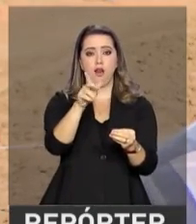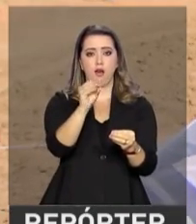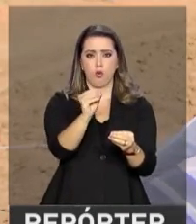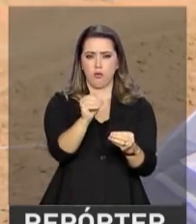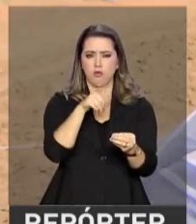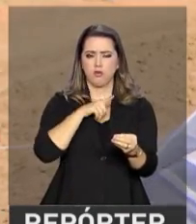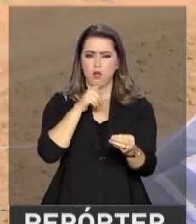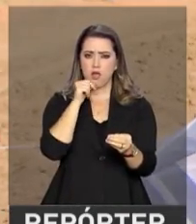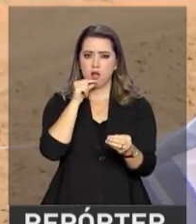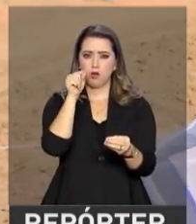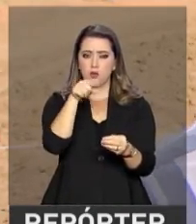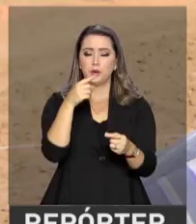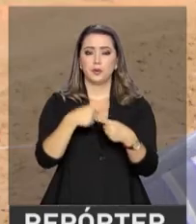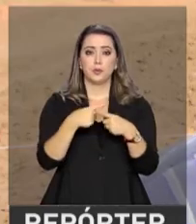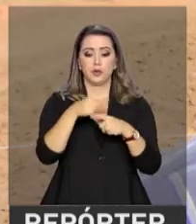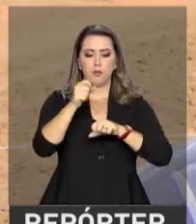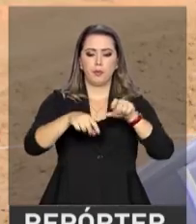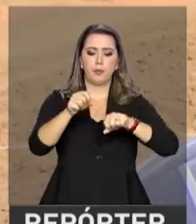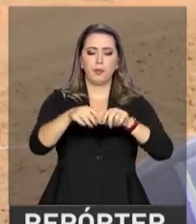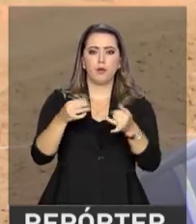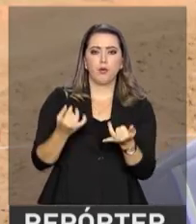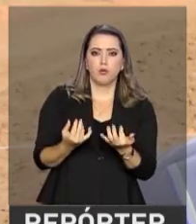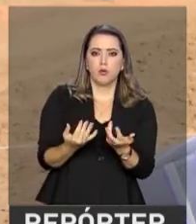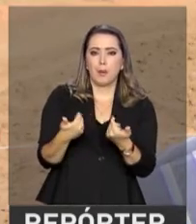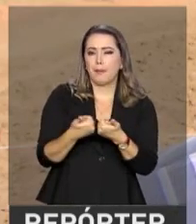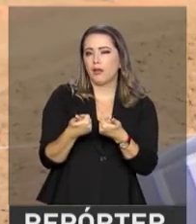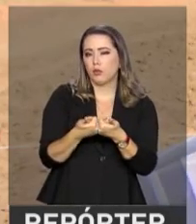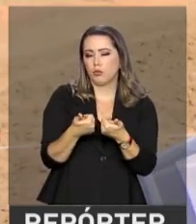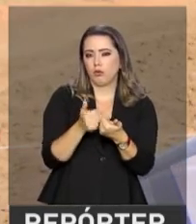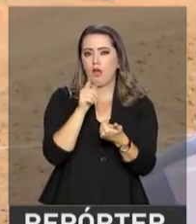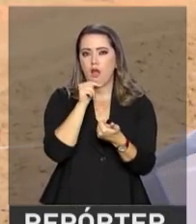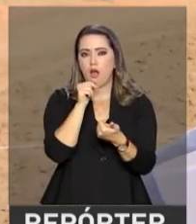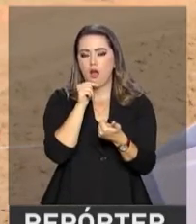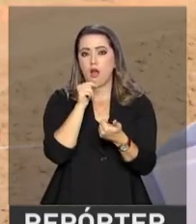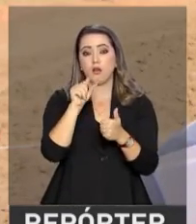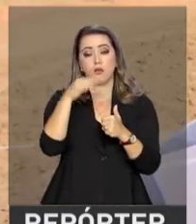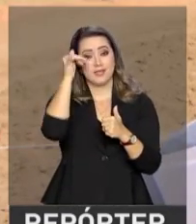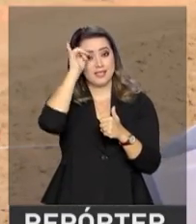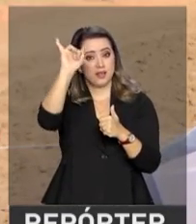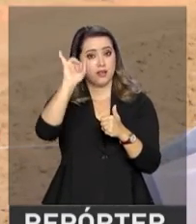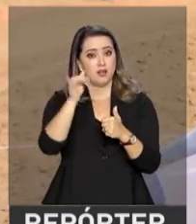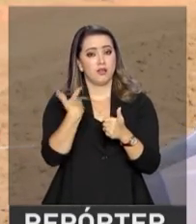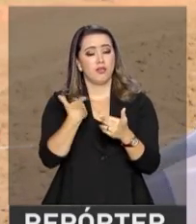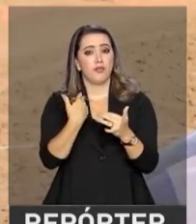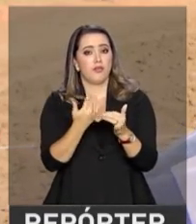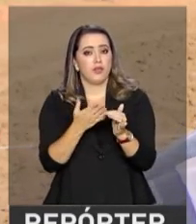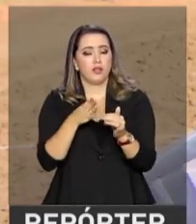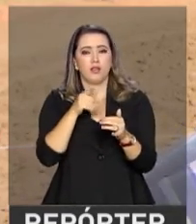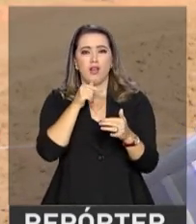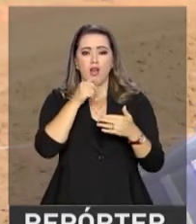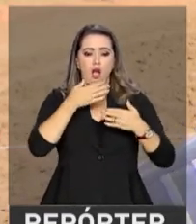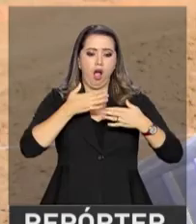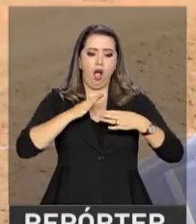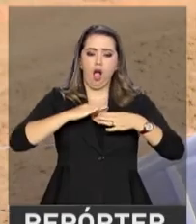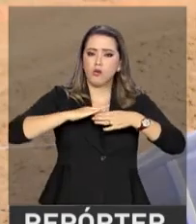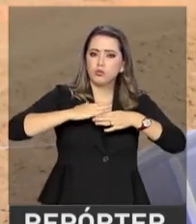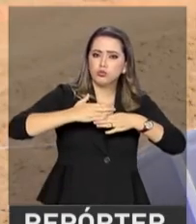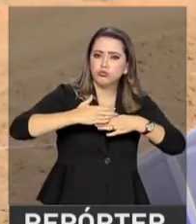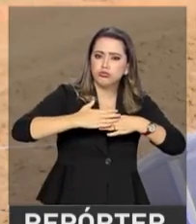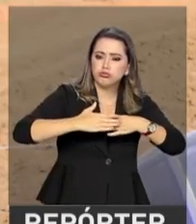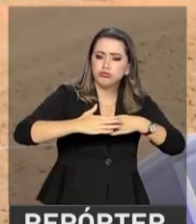quando você planta restaurar as imagens você é evitar o assoreamento você evita